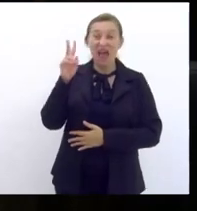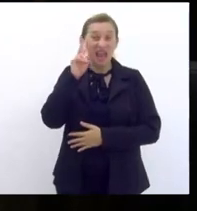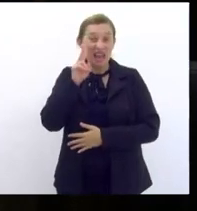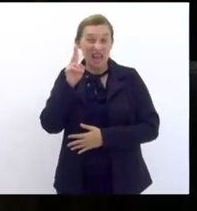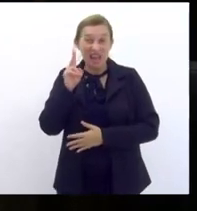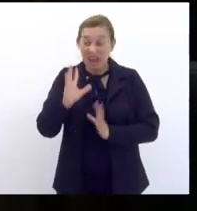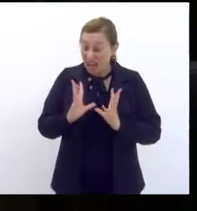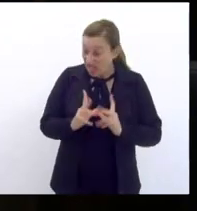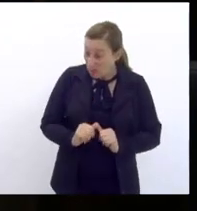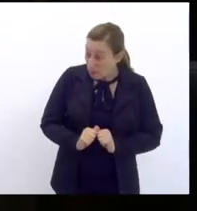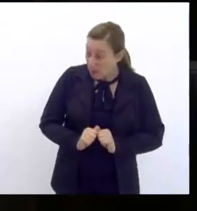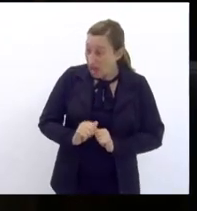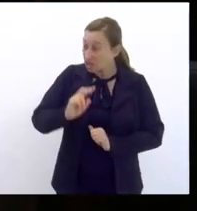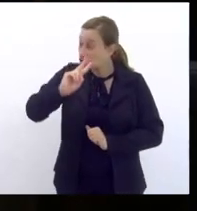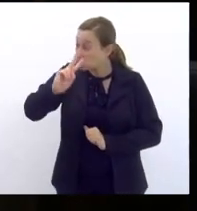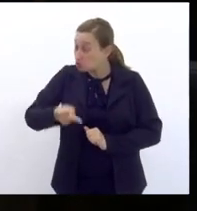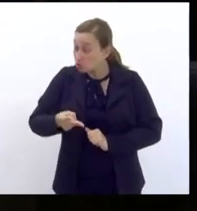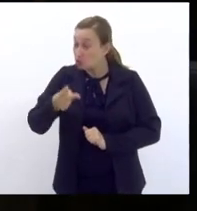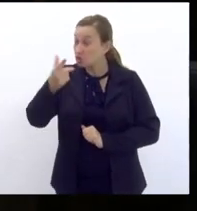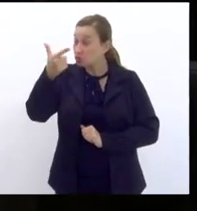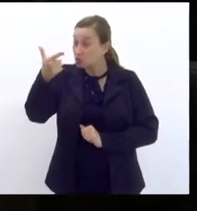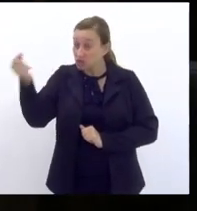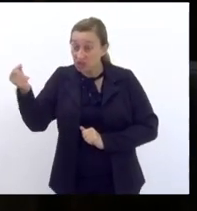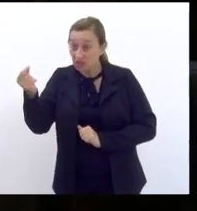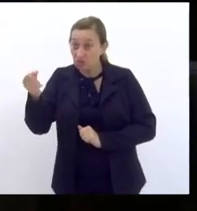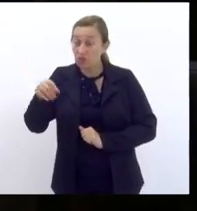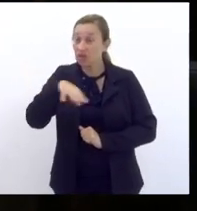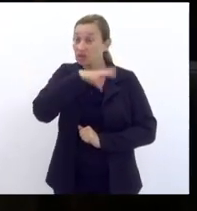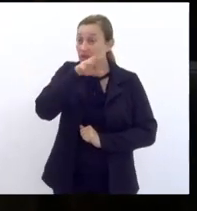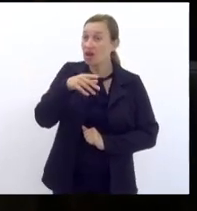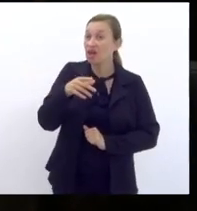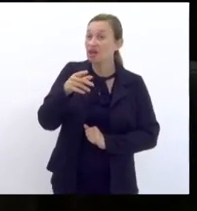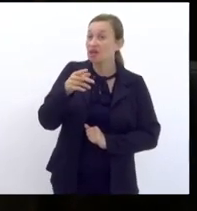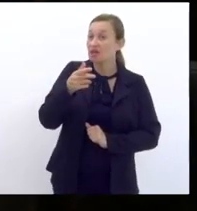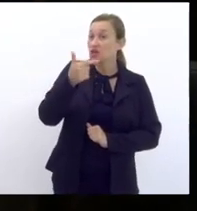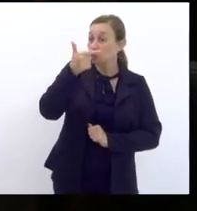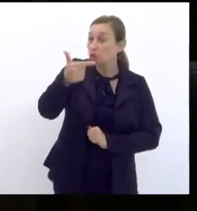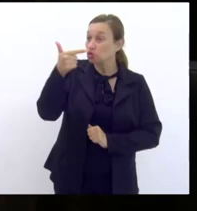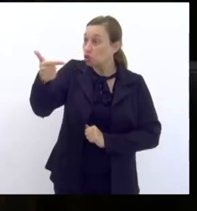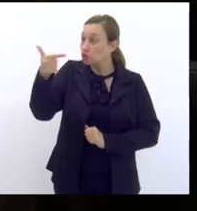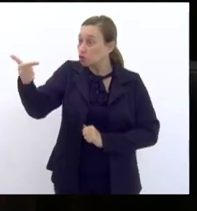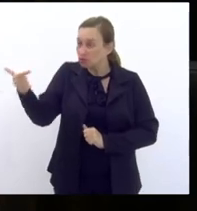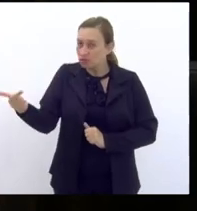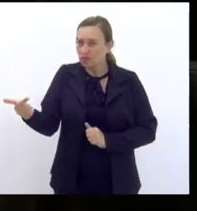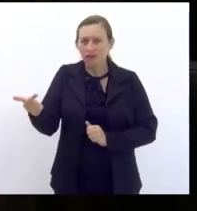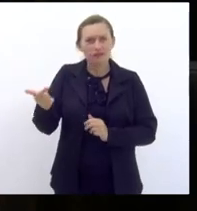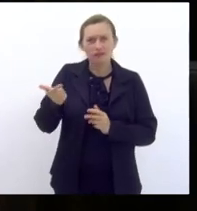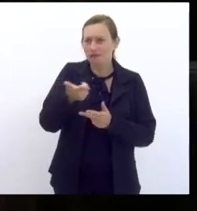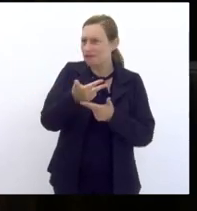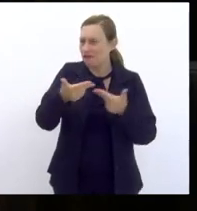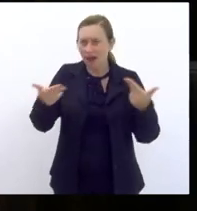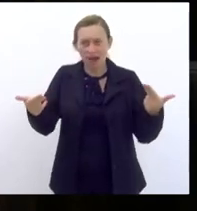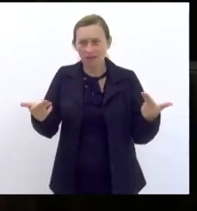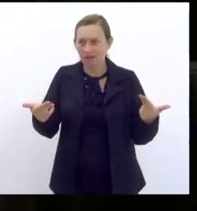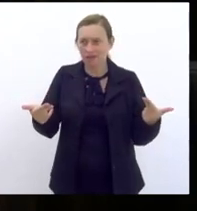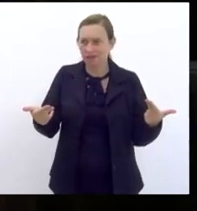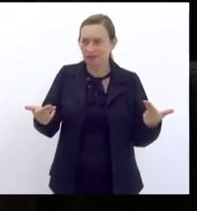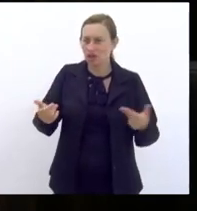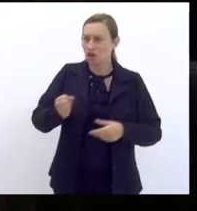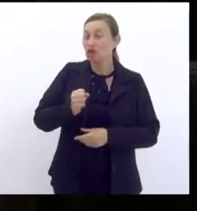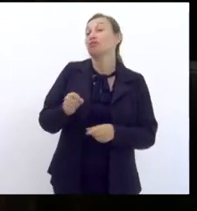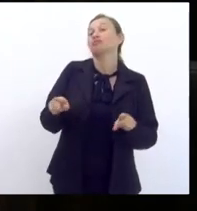2.200 animais é muito número dois Né verdade e eles estão lá então sabe gente